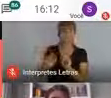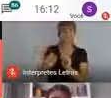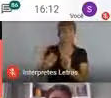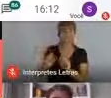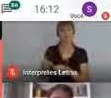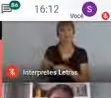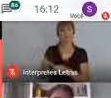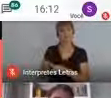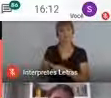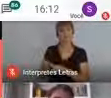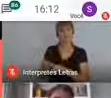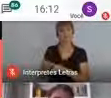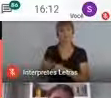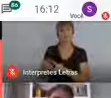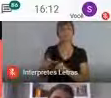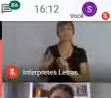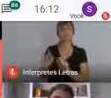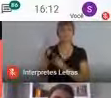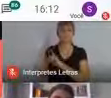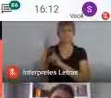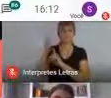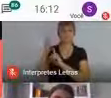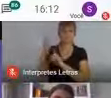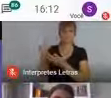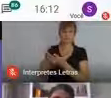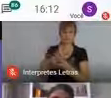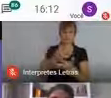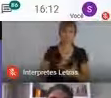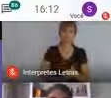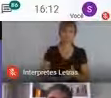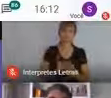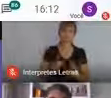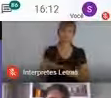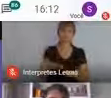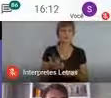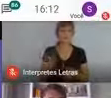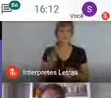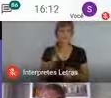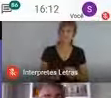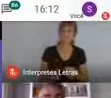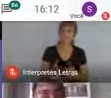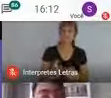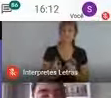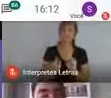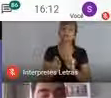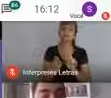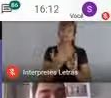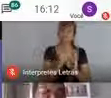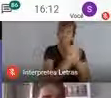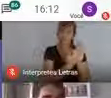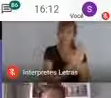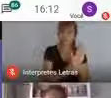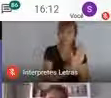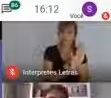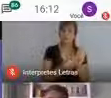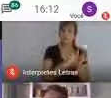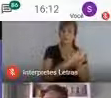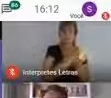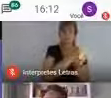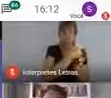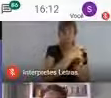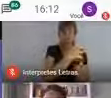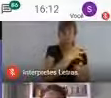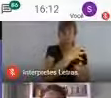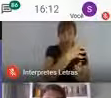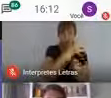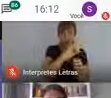falas dos palestrantes. Bom, dando continuidade, a nossa programação iniciou no dia 24 de junho